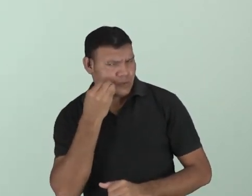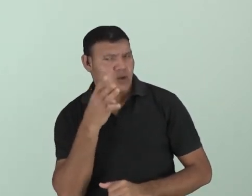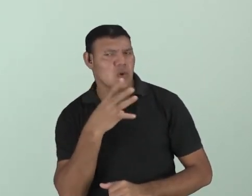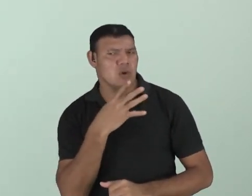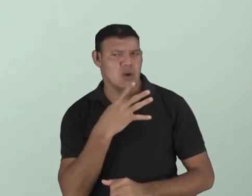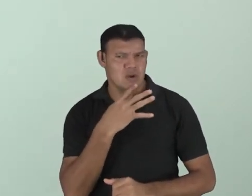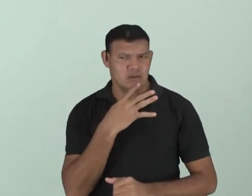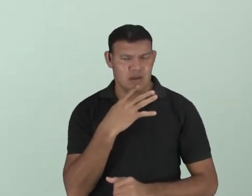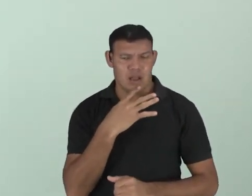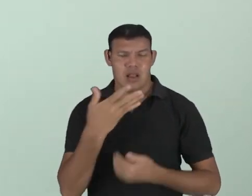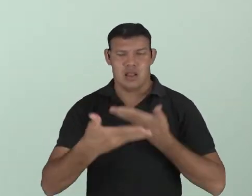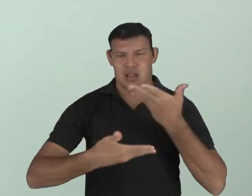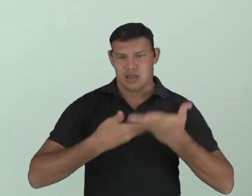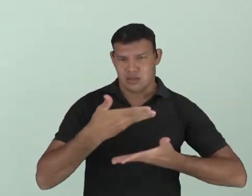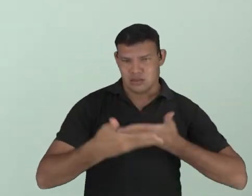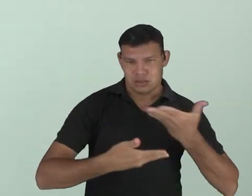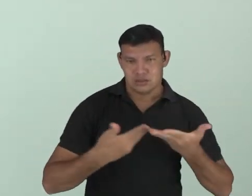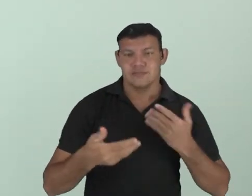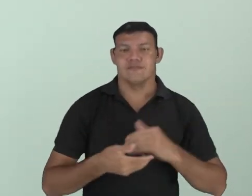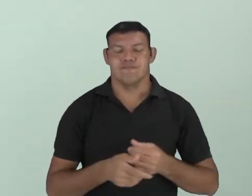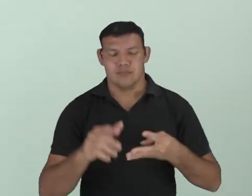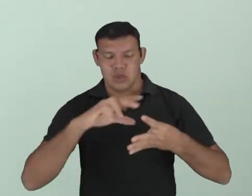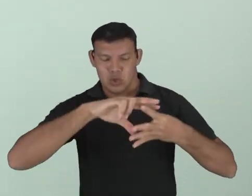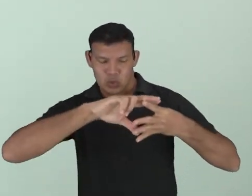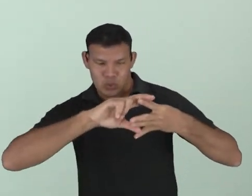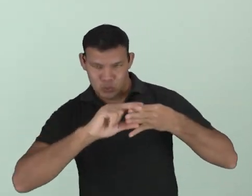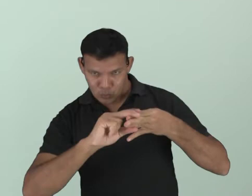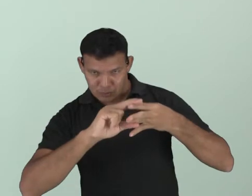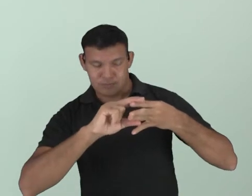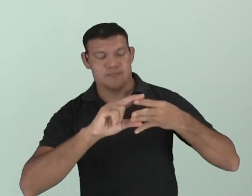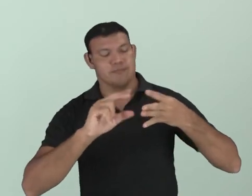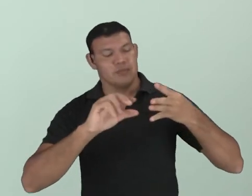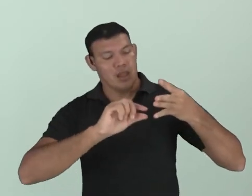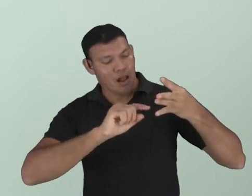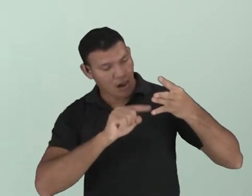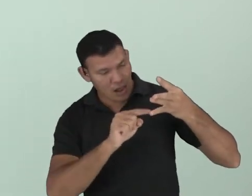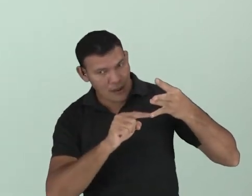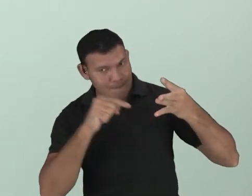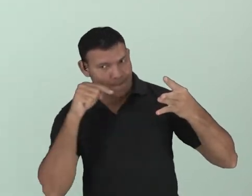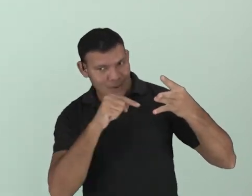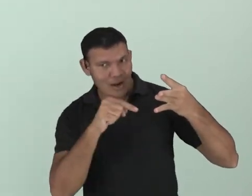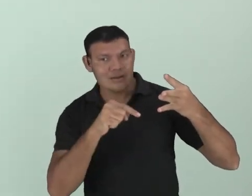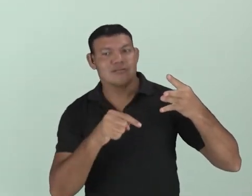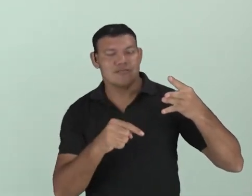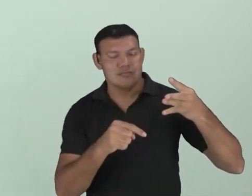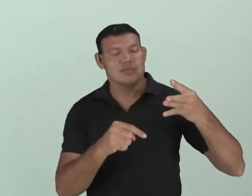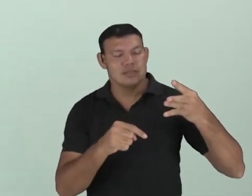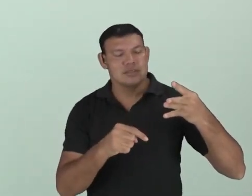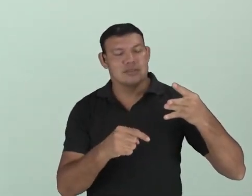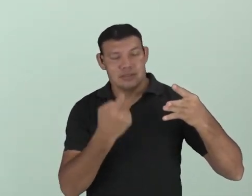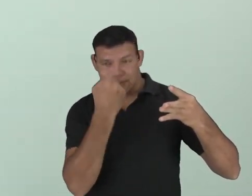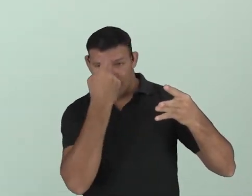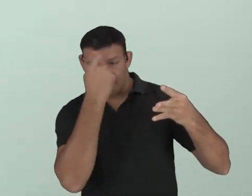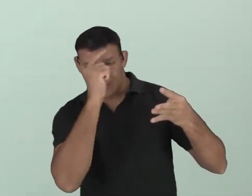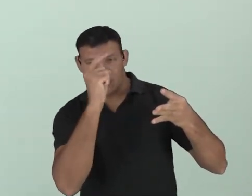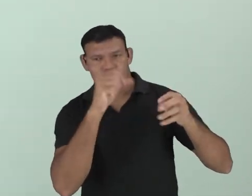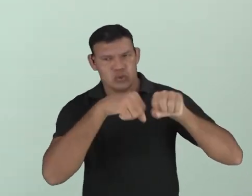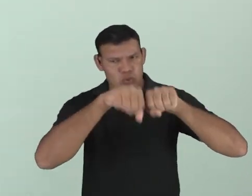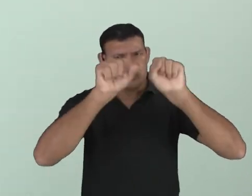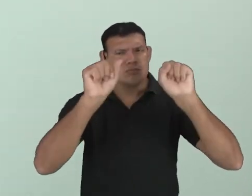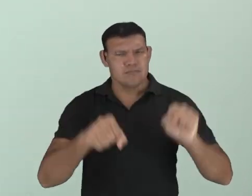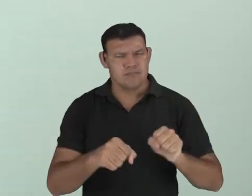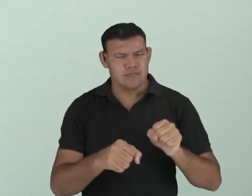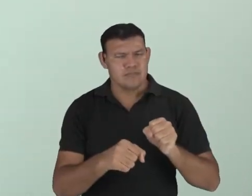já foi vivenciado e baseado em todas essas experiências, ele cria um sistema de maturação ali,